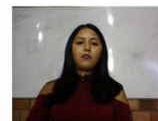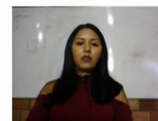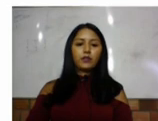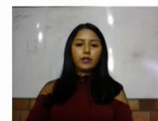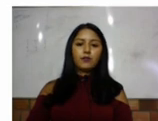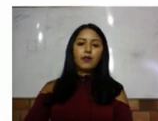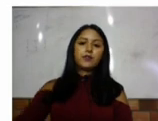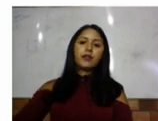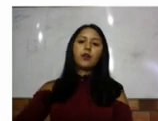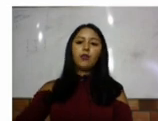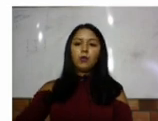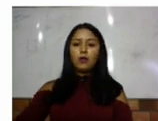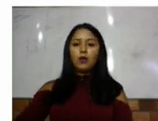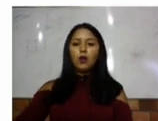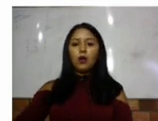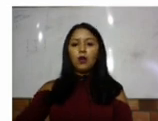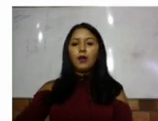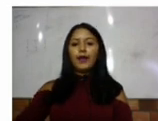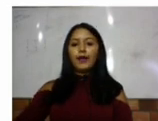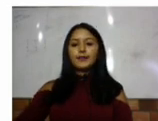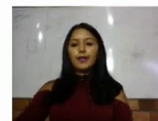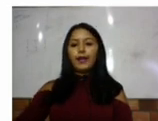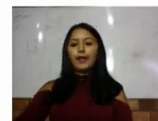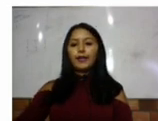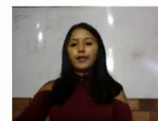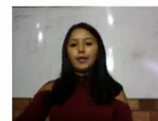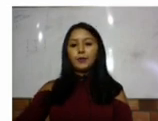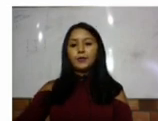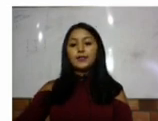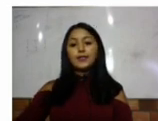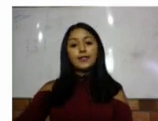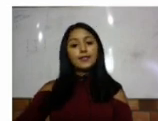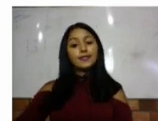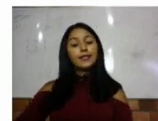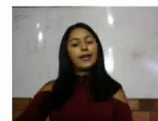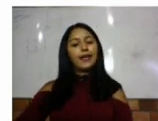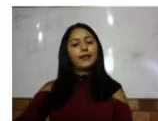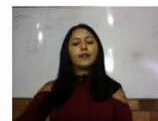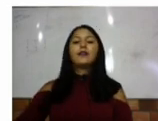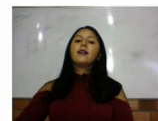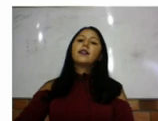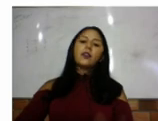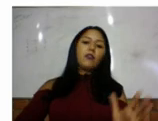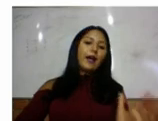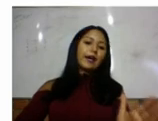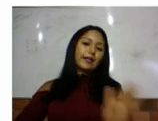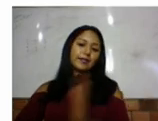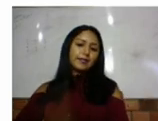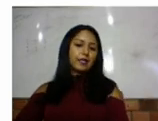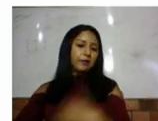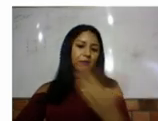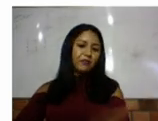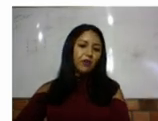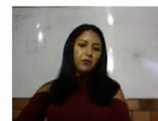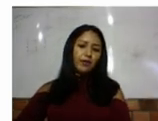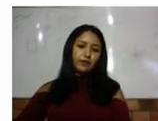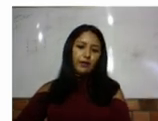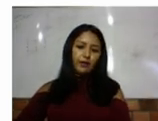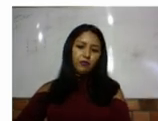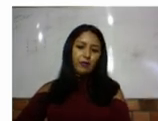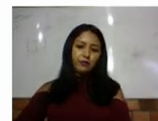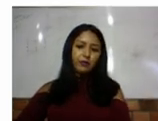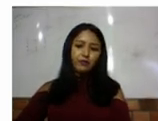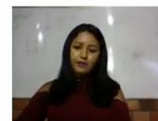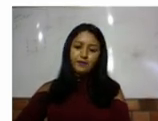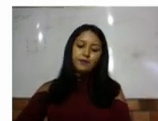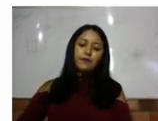nações professora eu volto aqui no slide anterior o essa é emos e esse n tá vou acrescentar da mesma